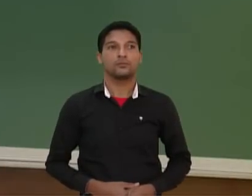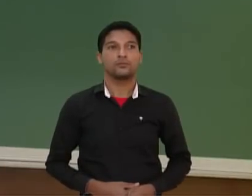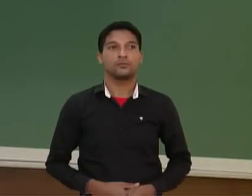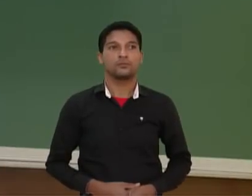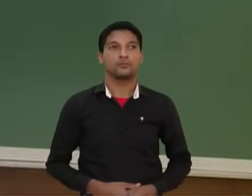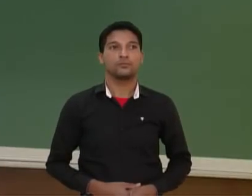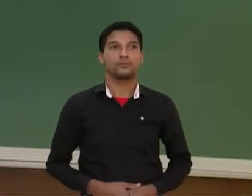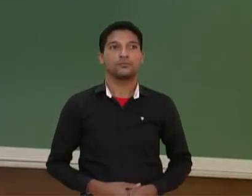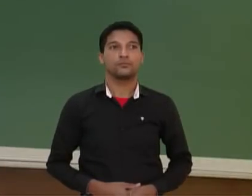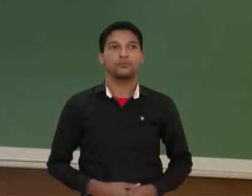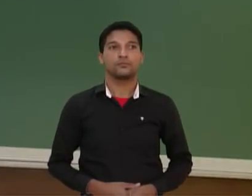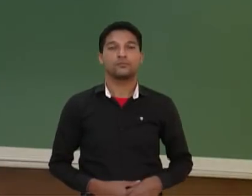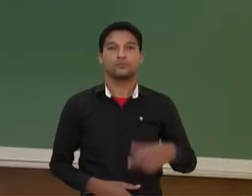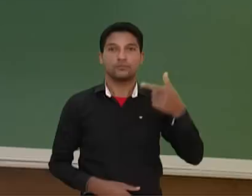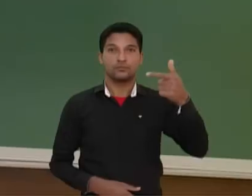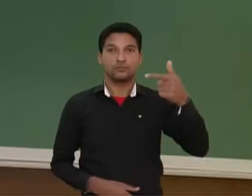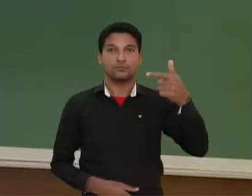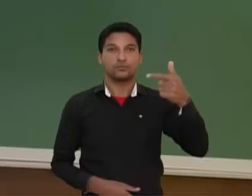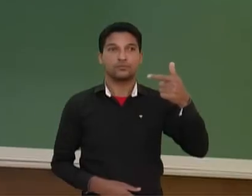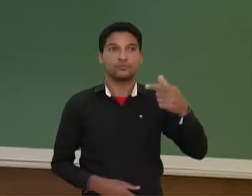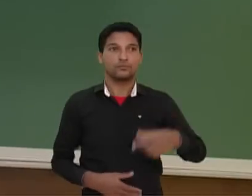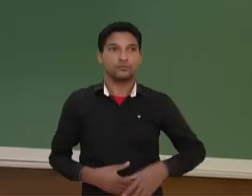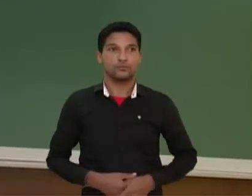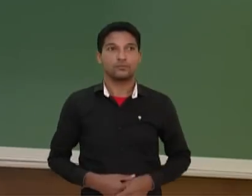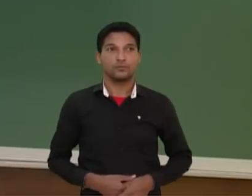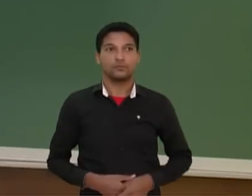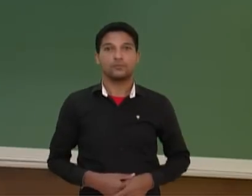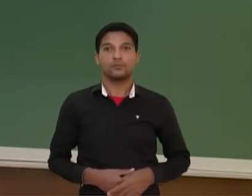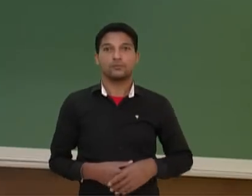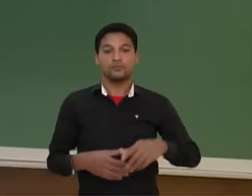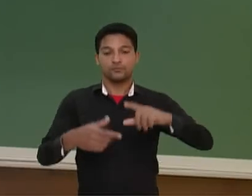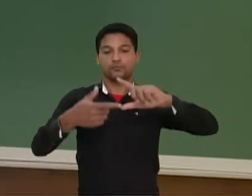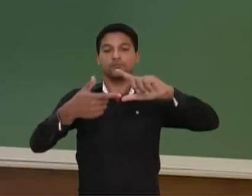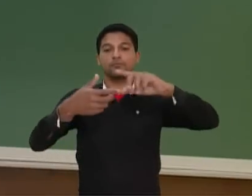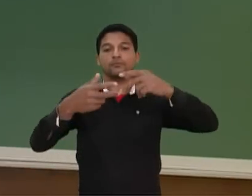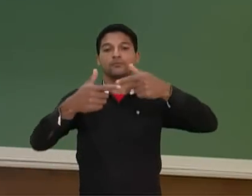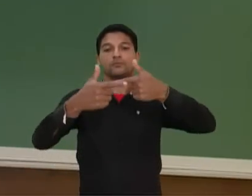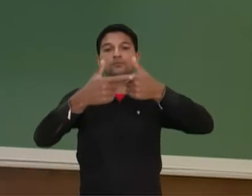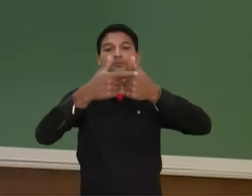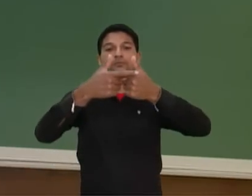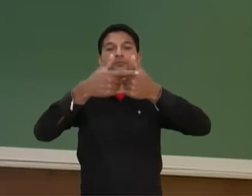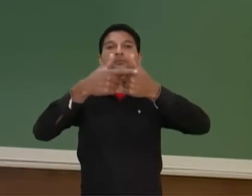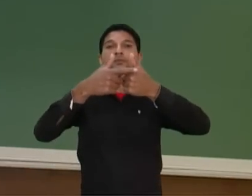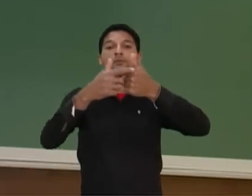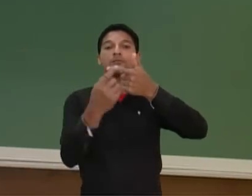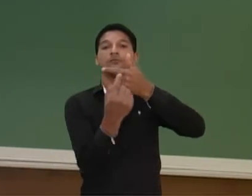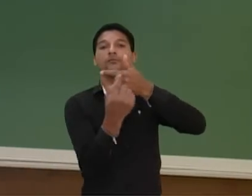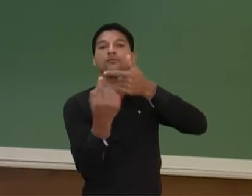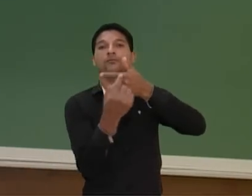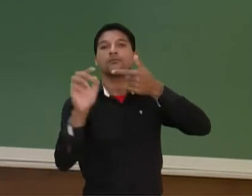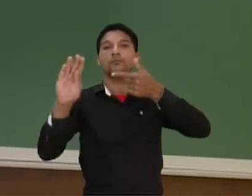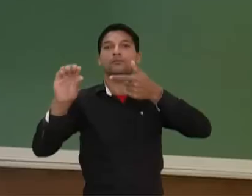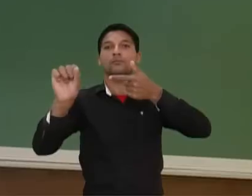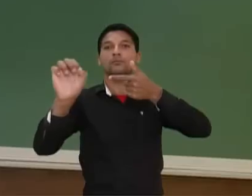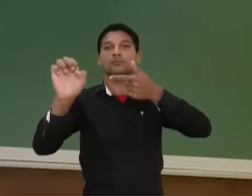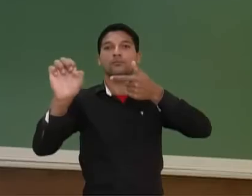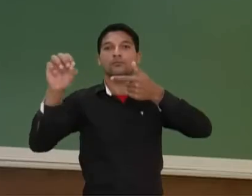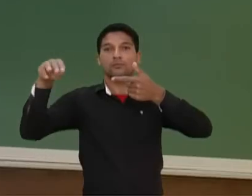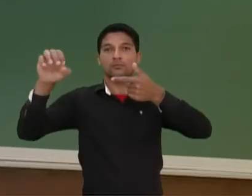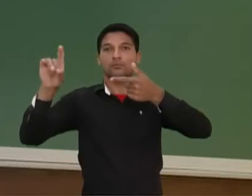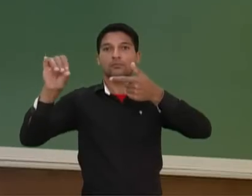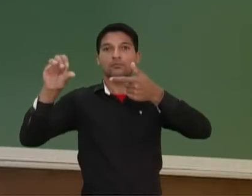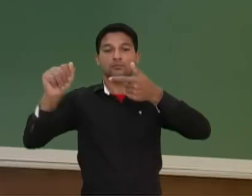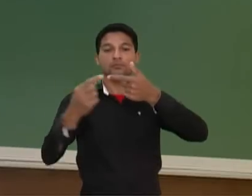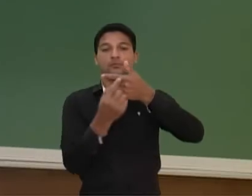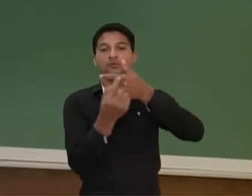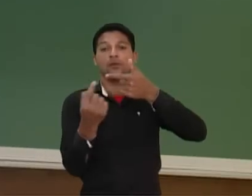continuando. Propriedade 2, a ideia da base média. O que é a base média? Veja, a base média é